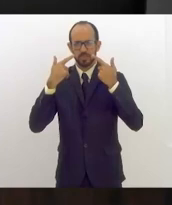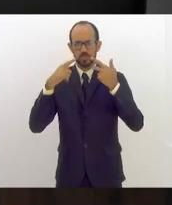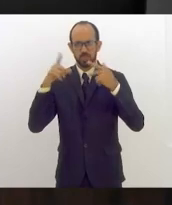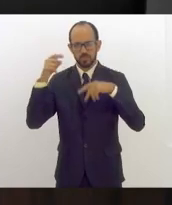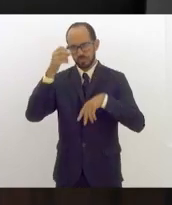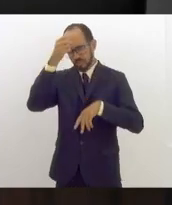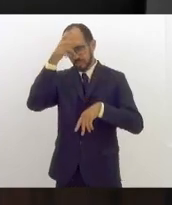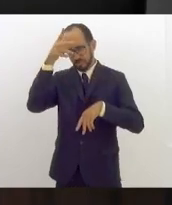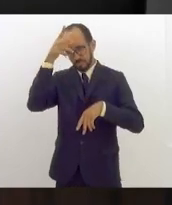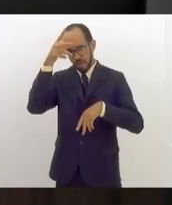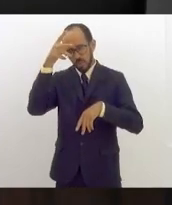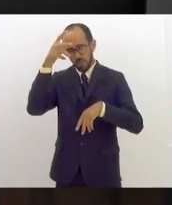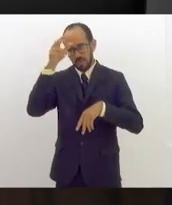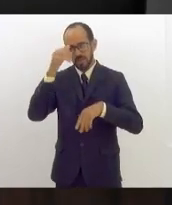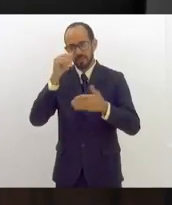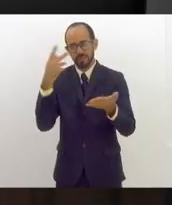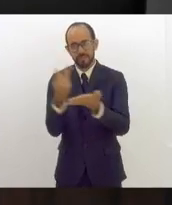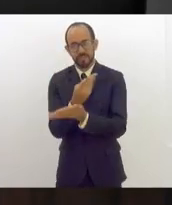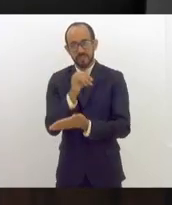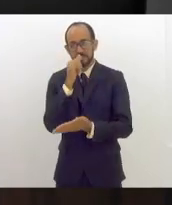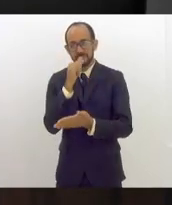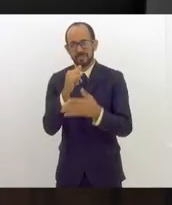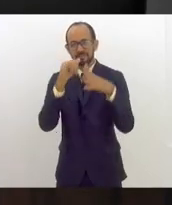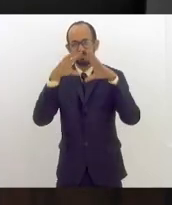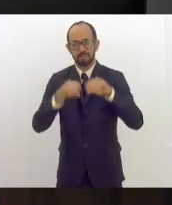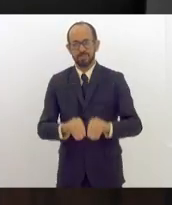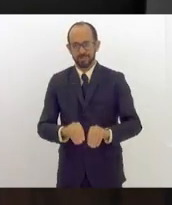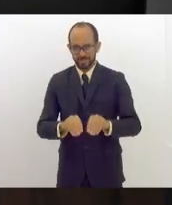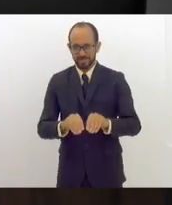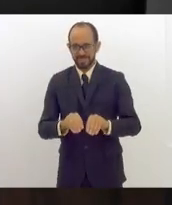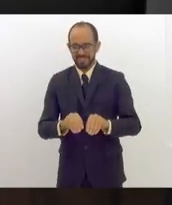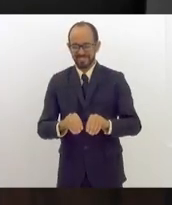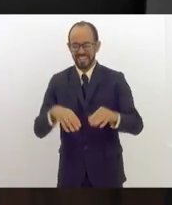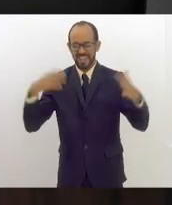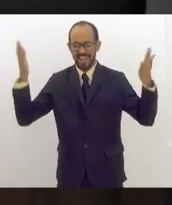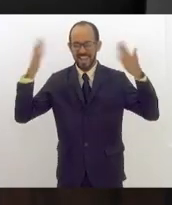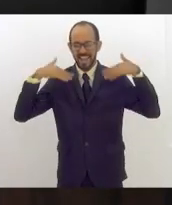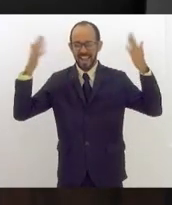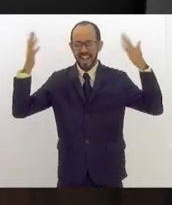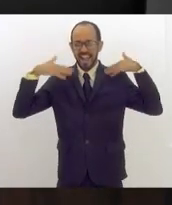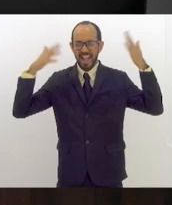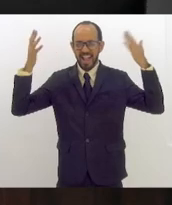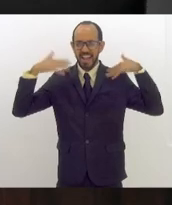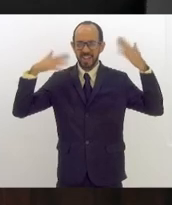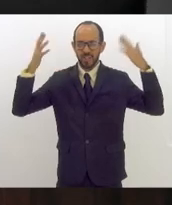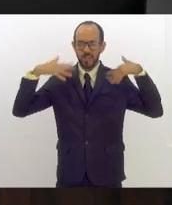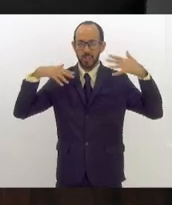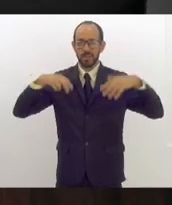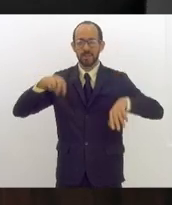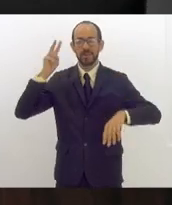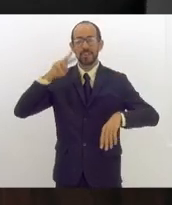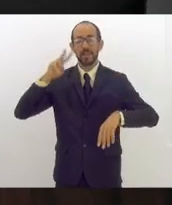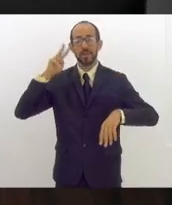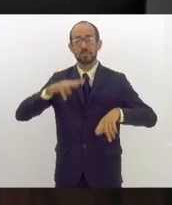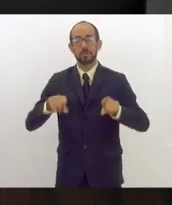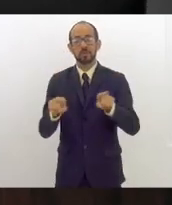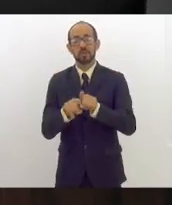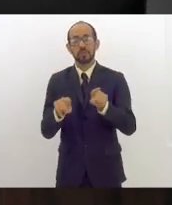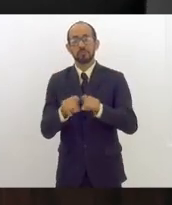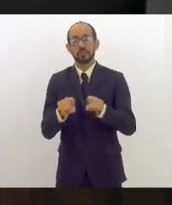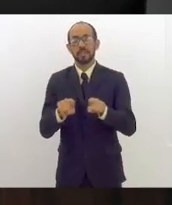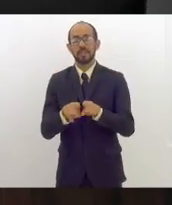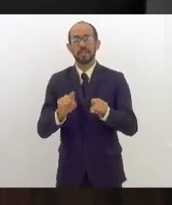faltou luz estava quente e eu lembro também que a gente